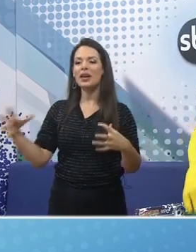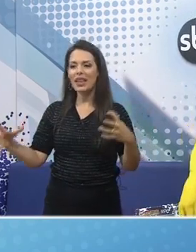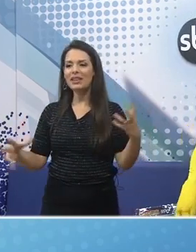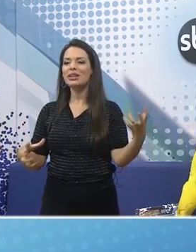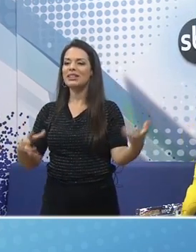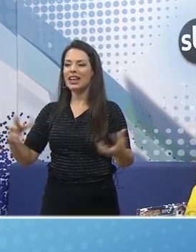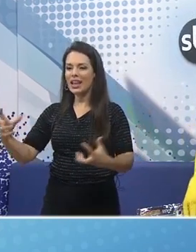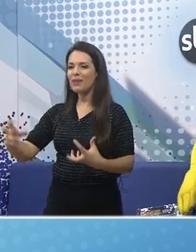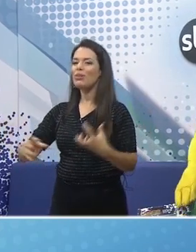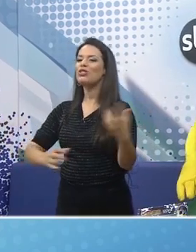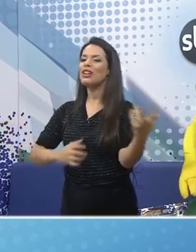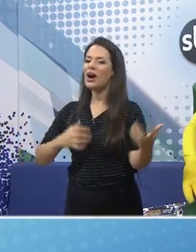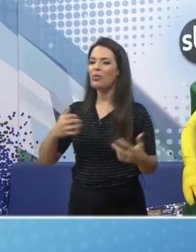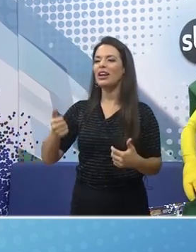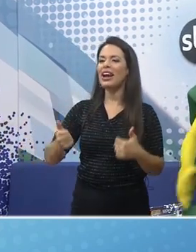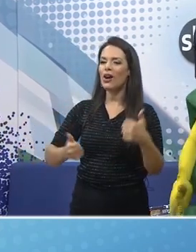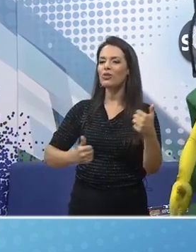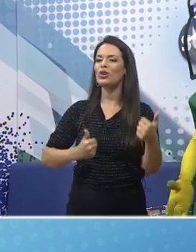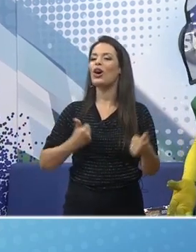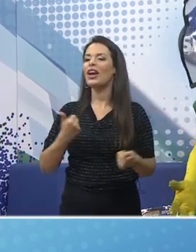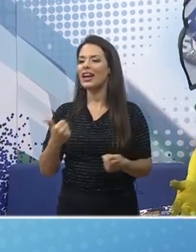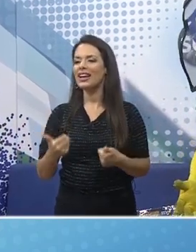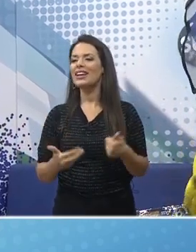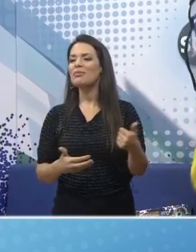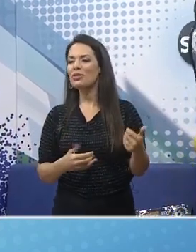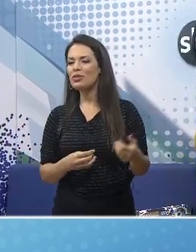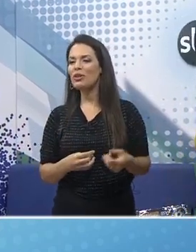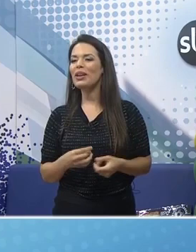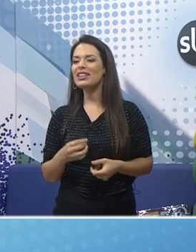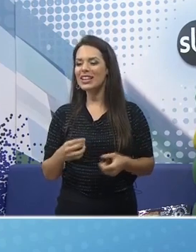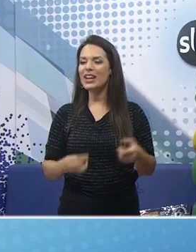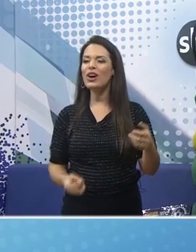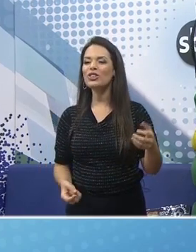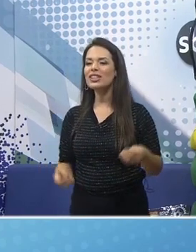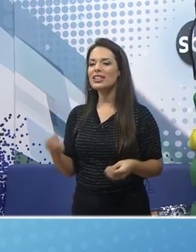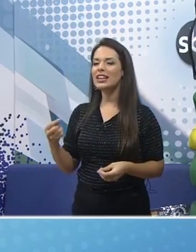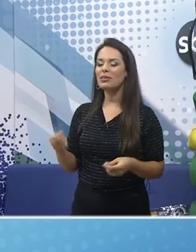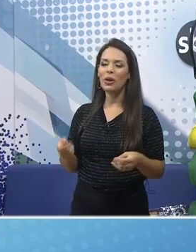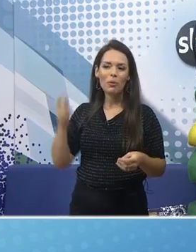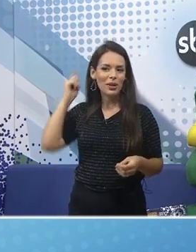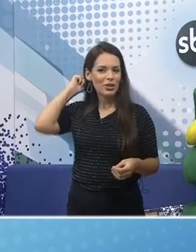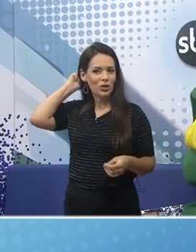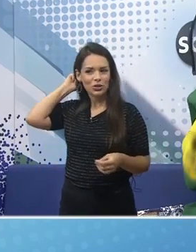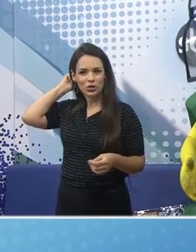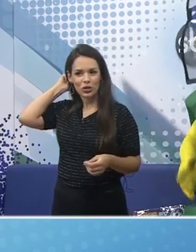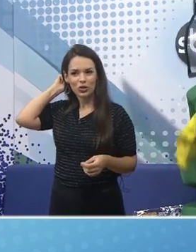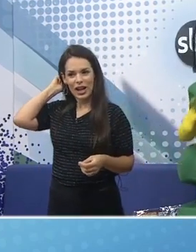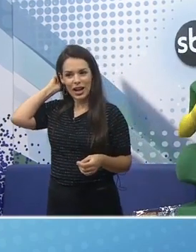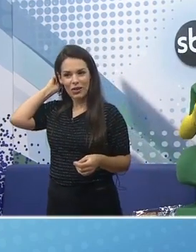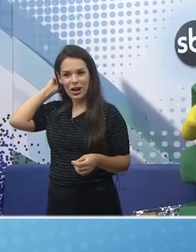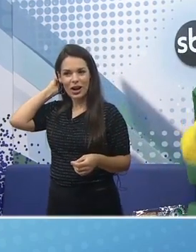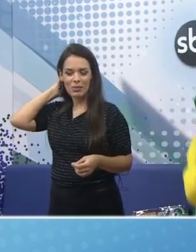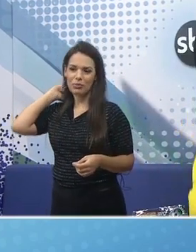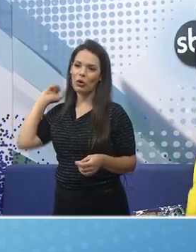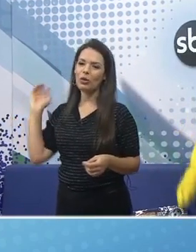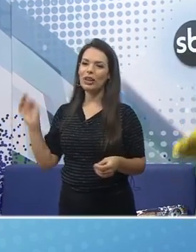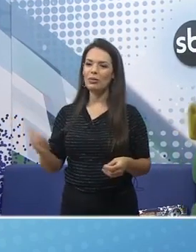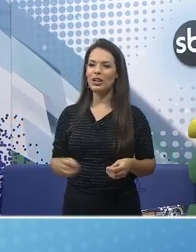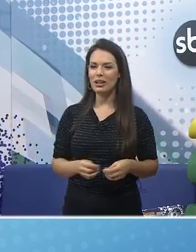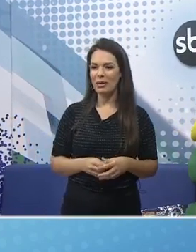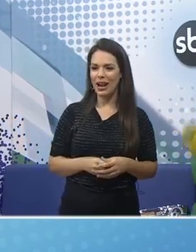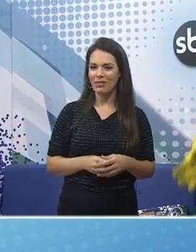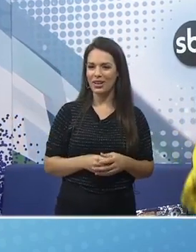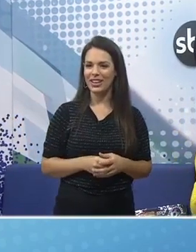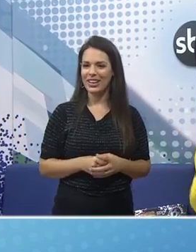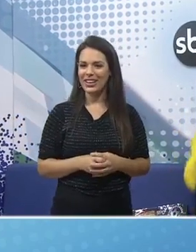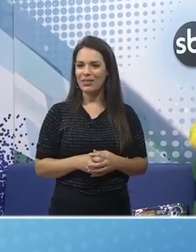uma tendência sempre de dar um legal, um joia pro Fluminense. E ele gosta de dançar também, igual o Pedro, quando tá quando tá